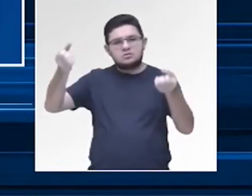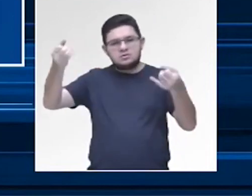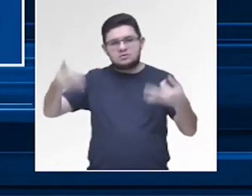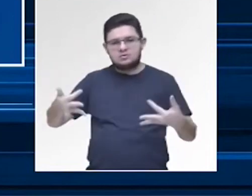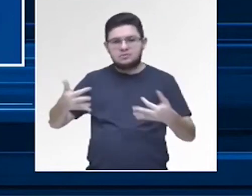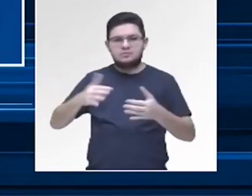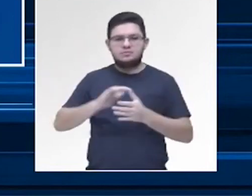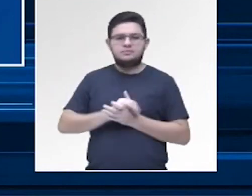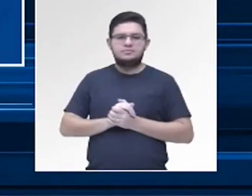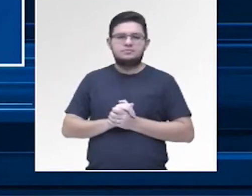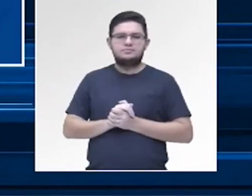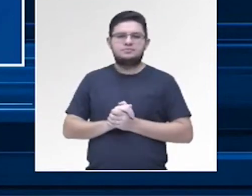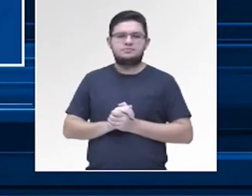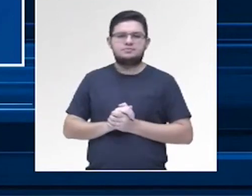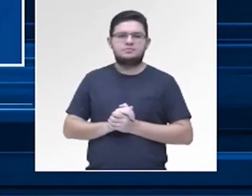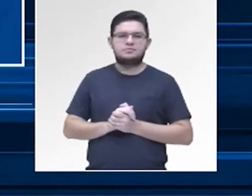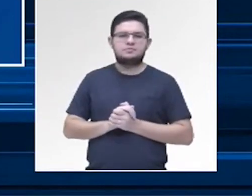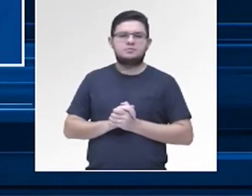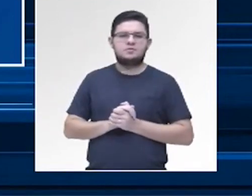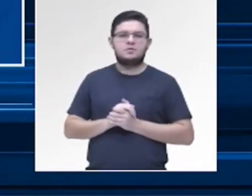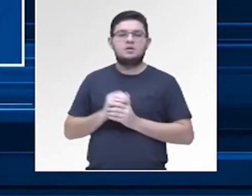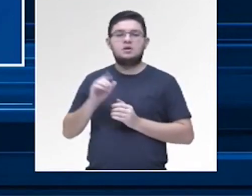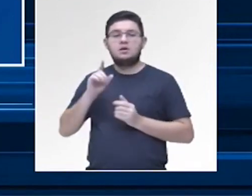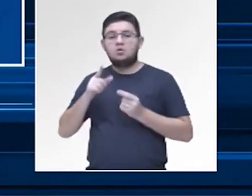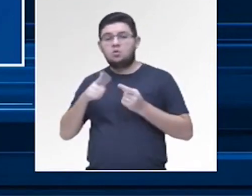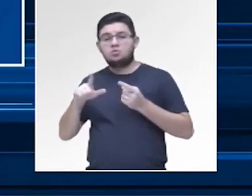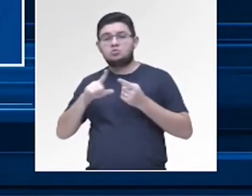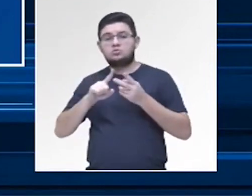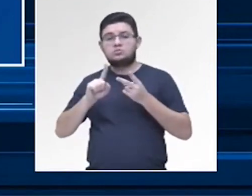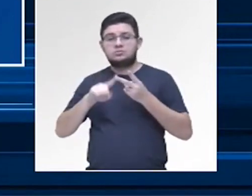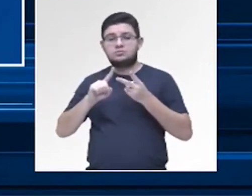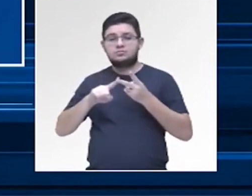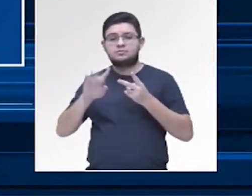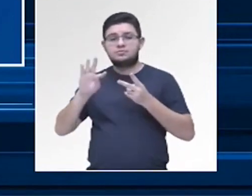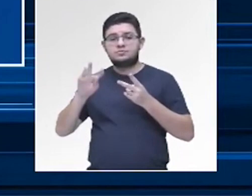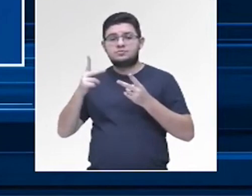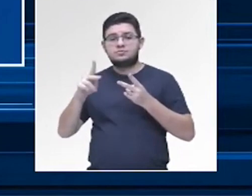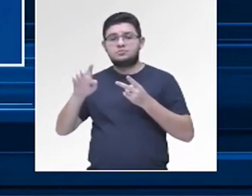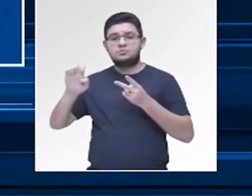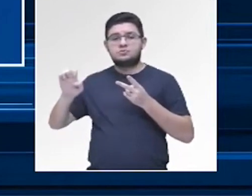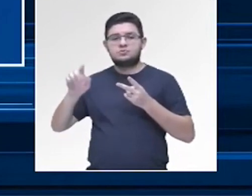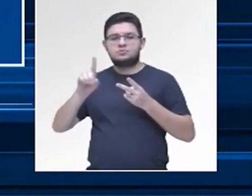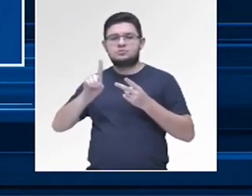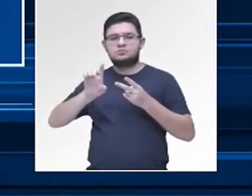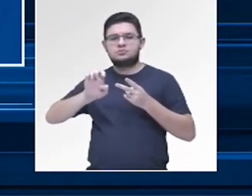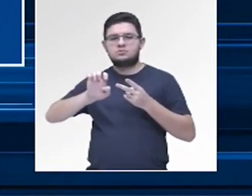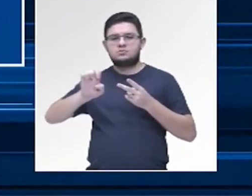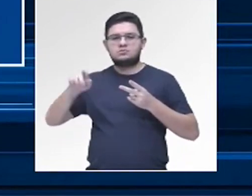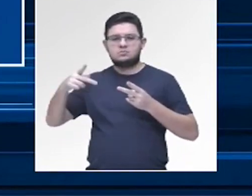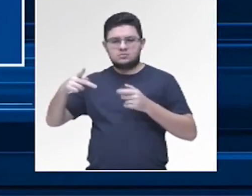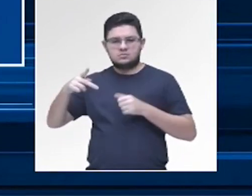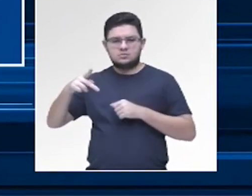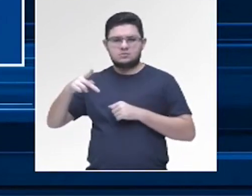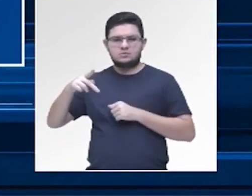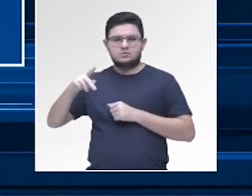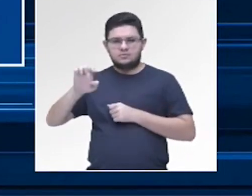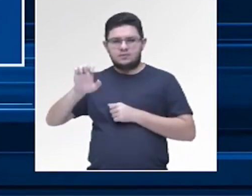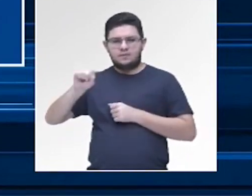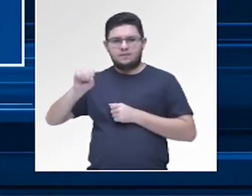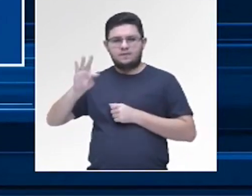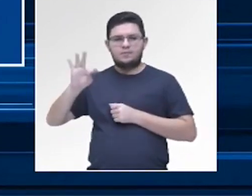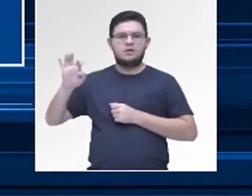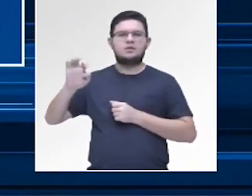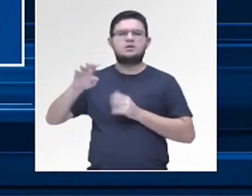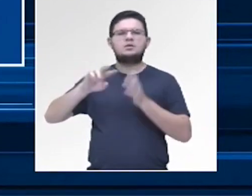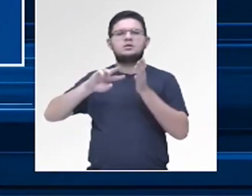highest serve para isso e the deepest serve para profundidades, né? Que é justamente o profundidades de oceano, essas